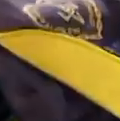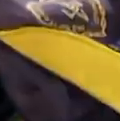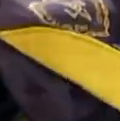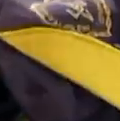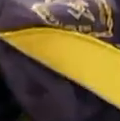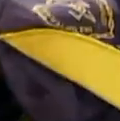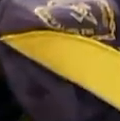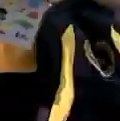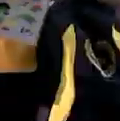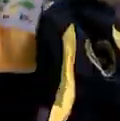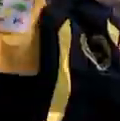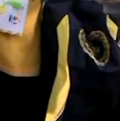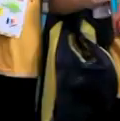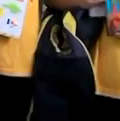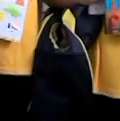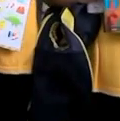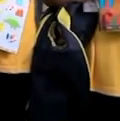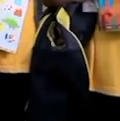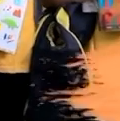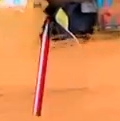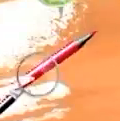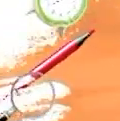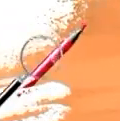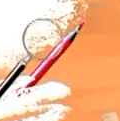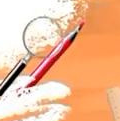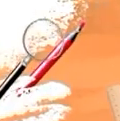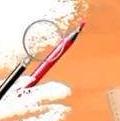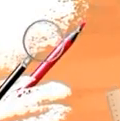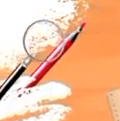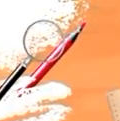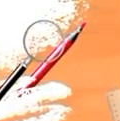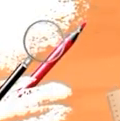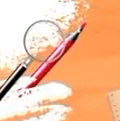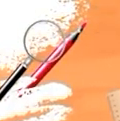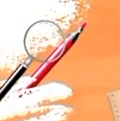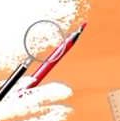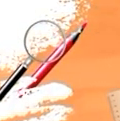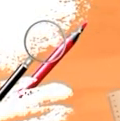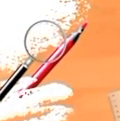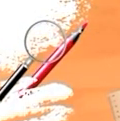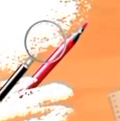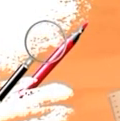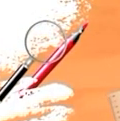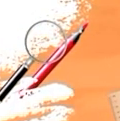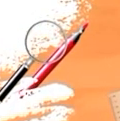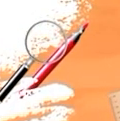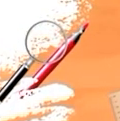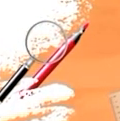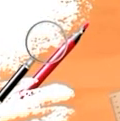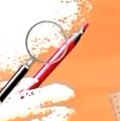lbv.org/nota 10. Proteger a infância é acreditar no futuro.